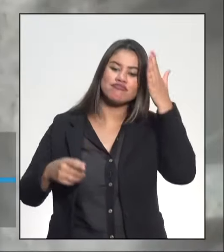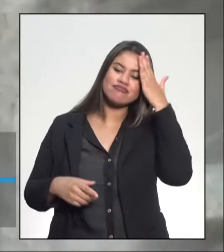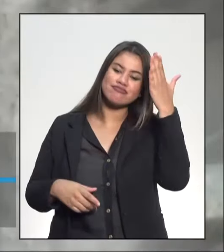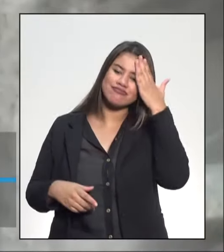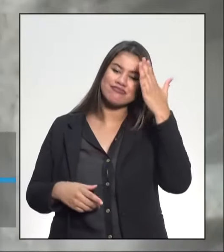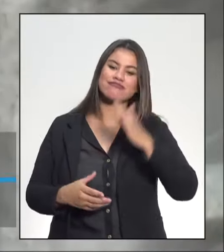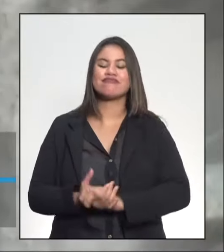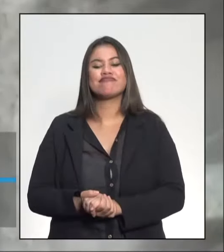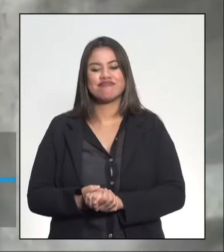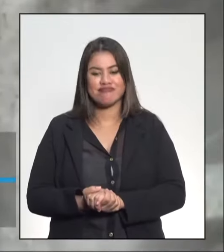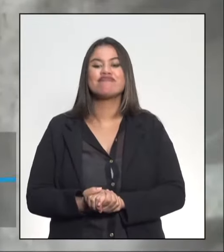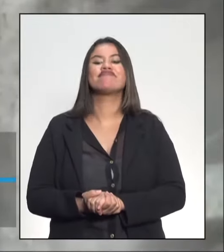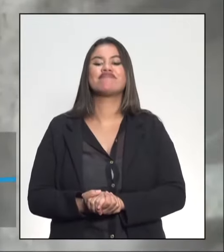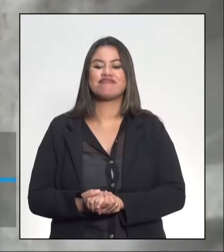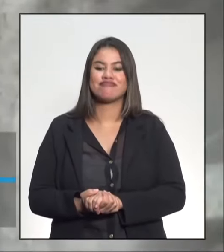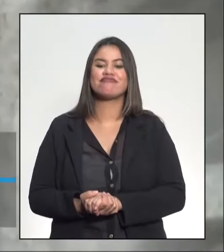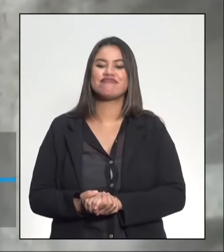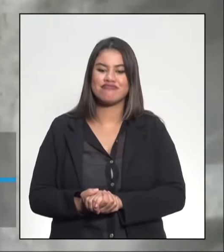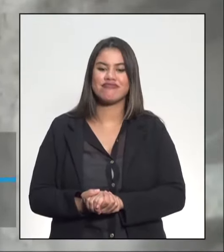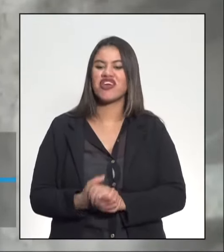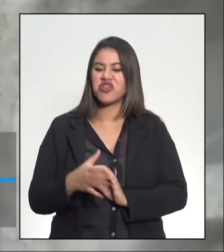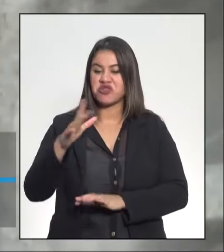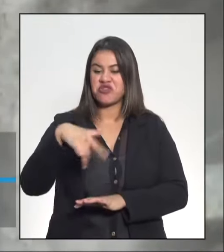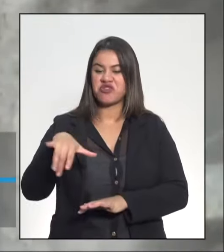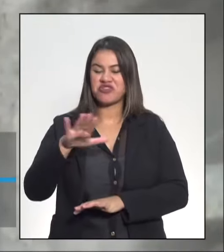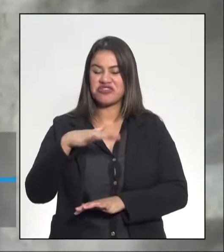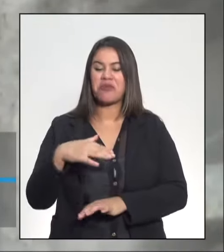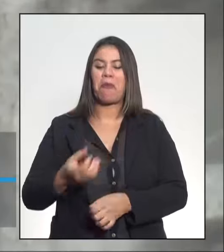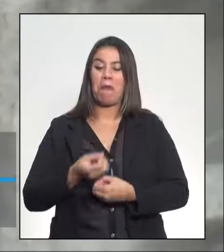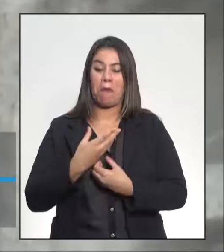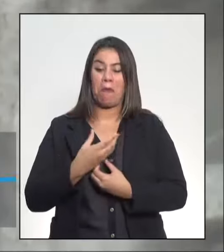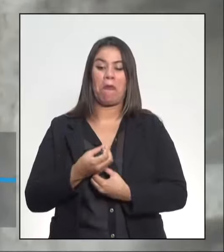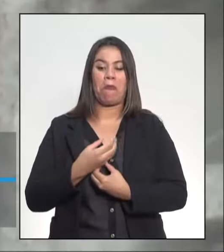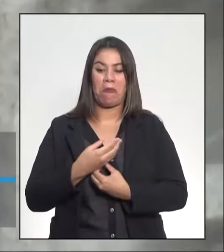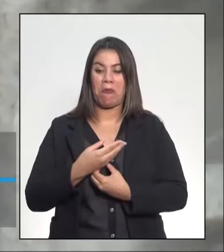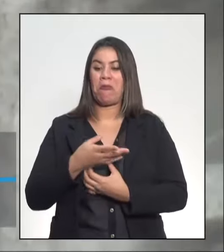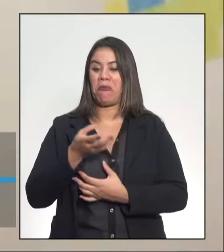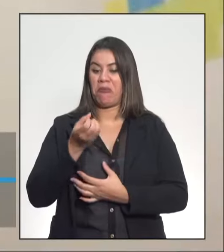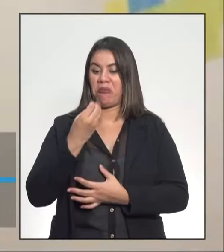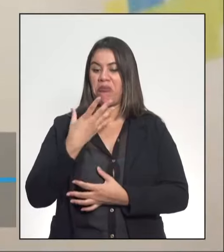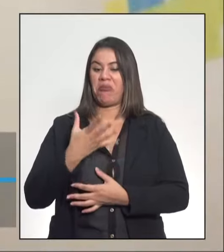Então, eles estão totalmente cultos, alunos poéticos e cultos aqui.